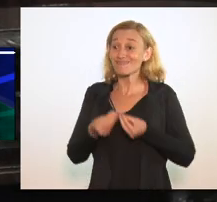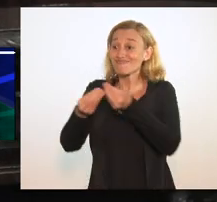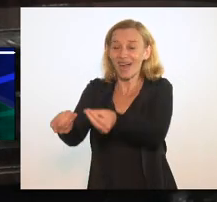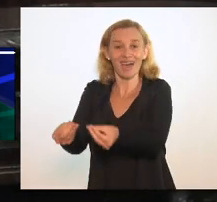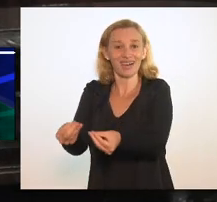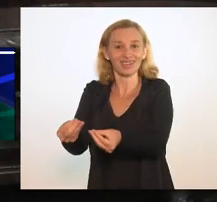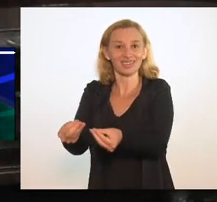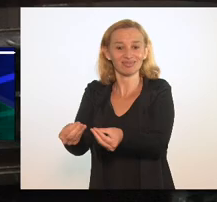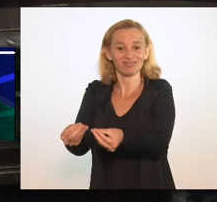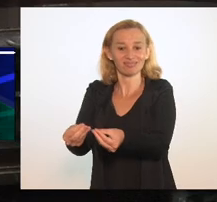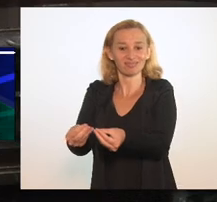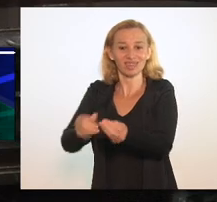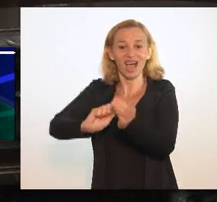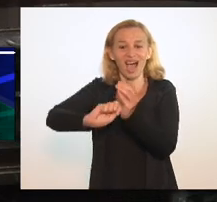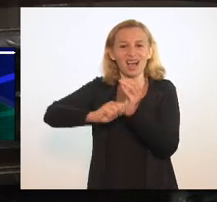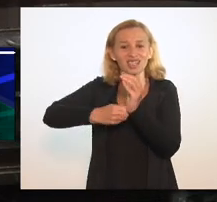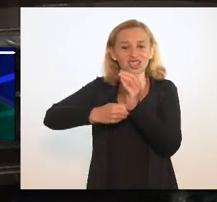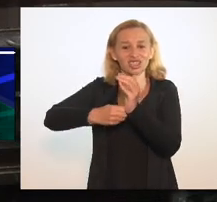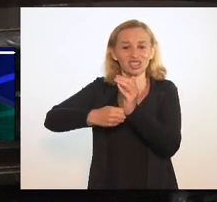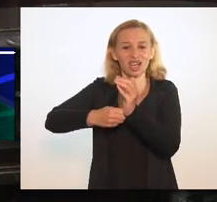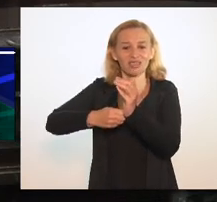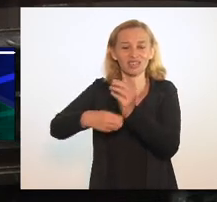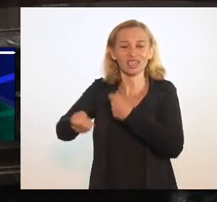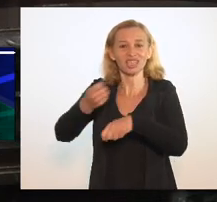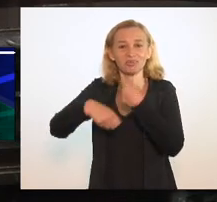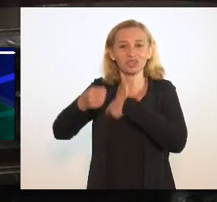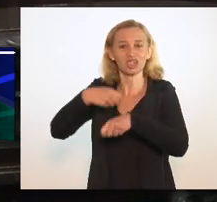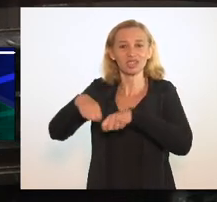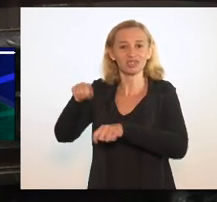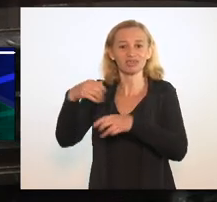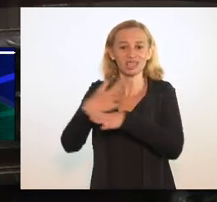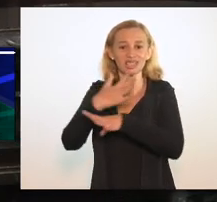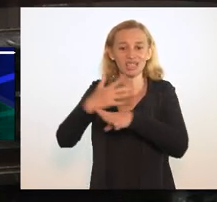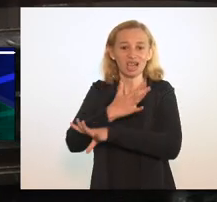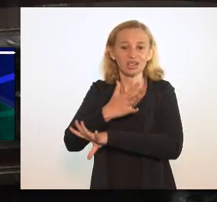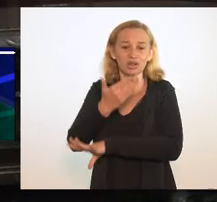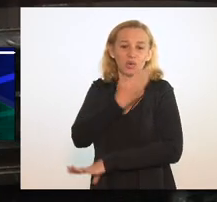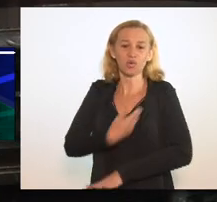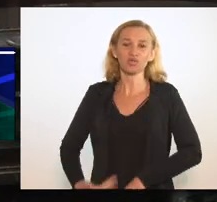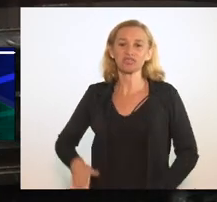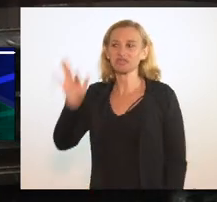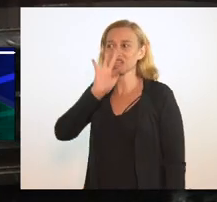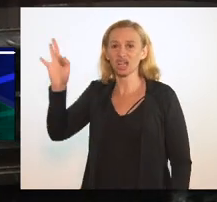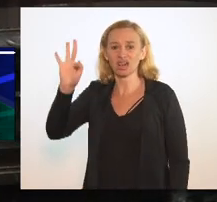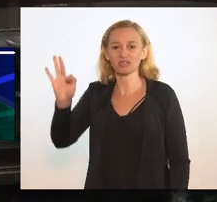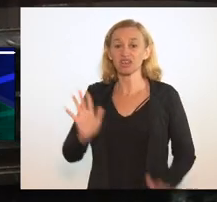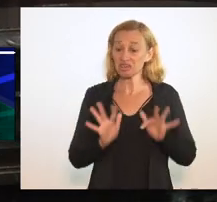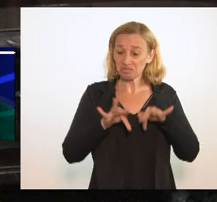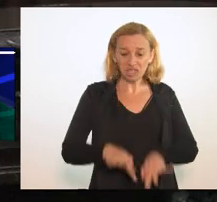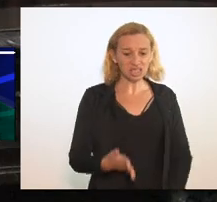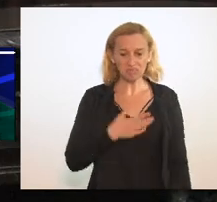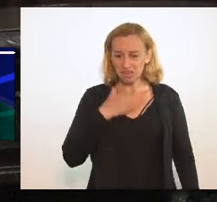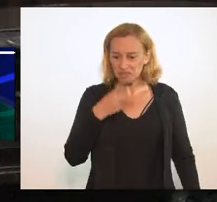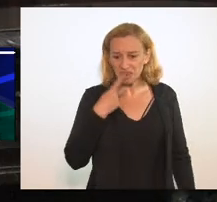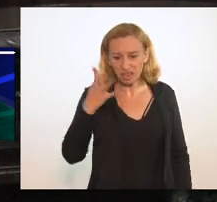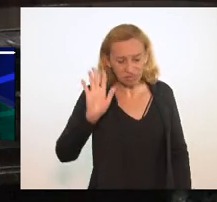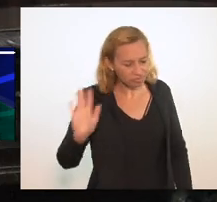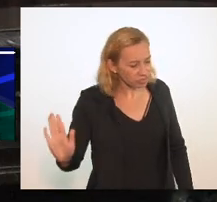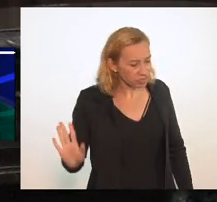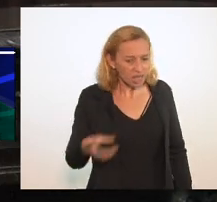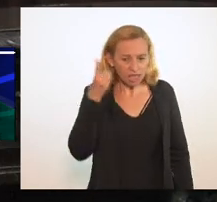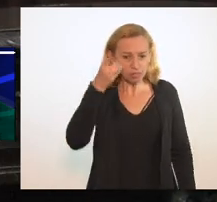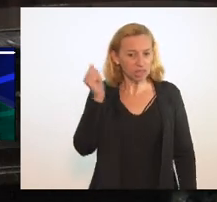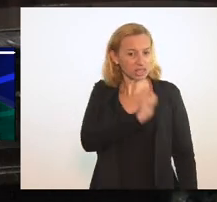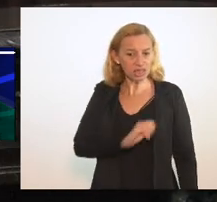chave da porta da administração da cidade para o governo federal. Encerro dizendo, deputado André